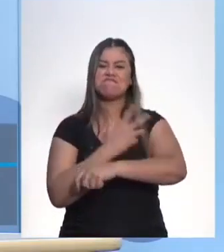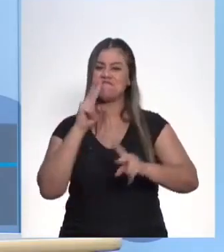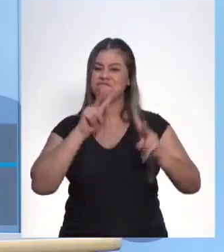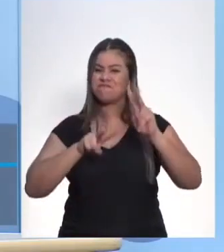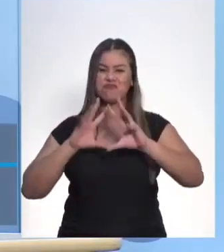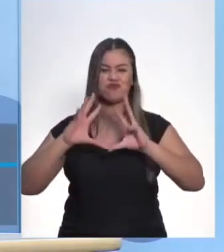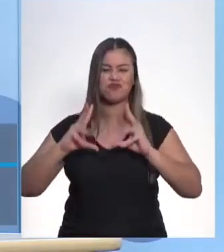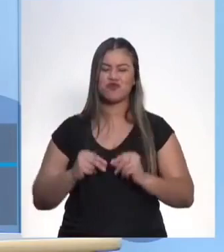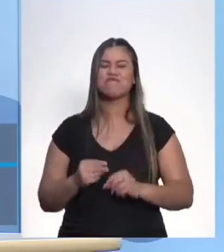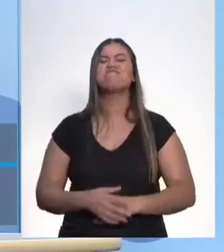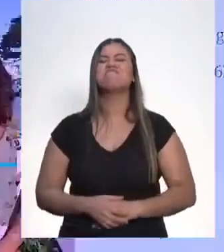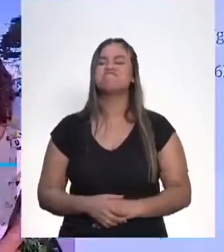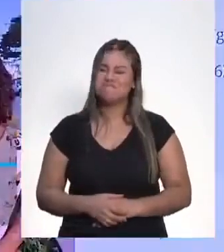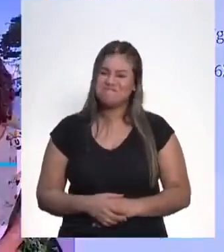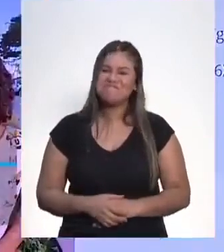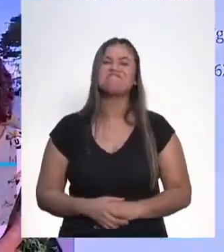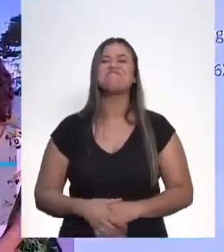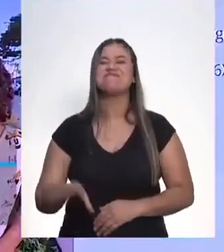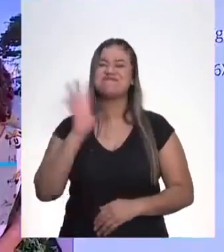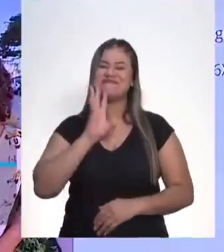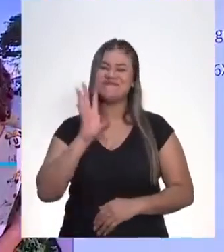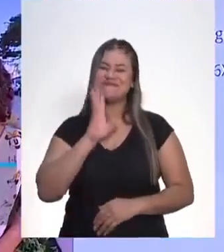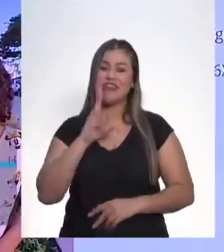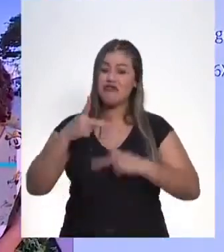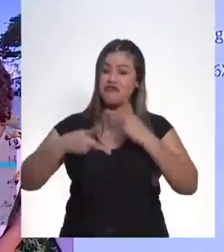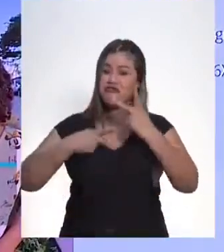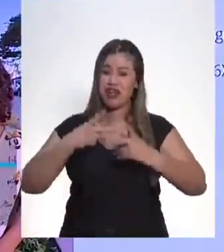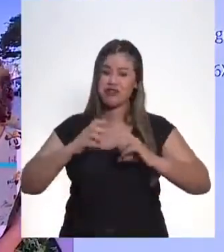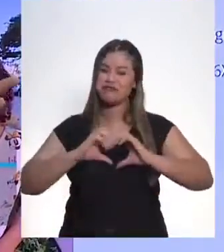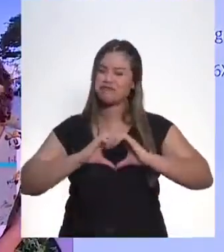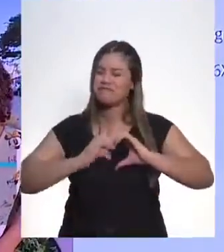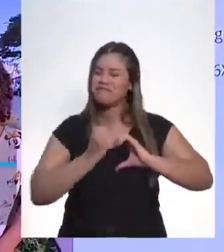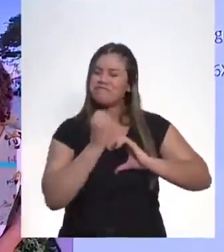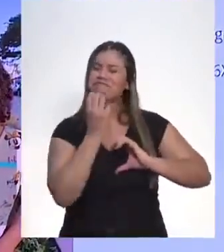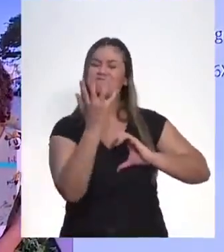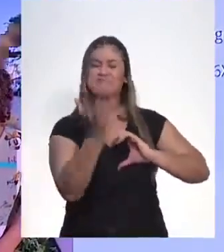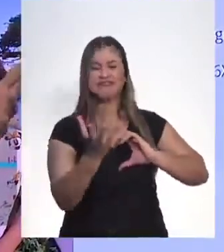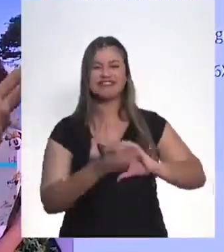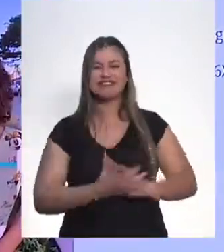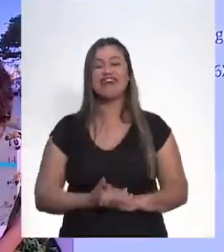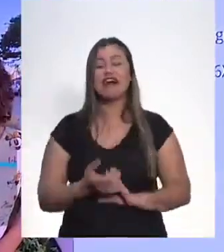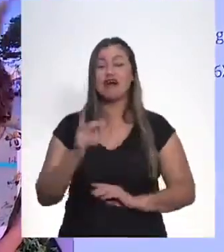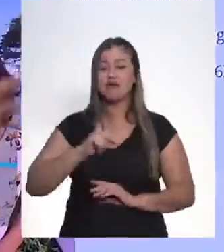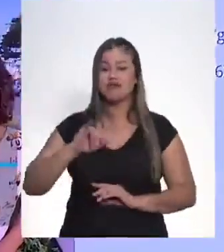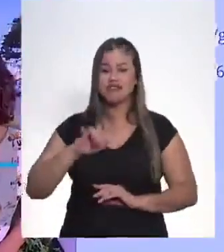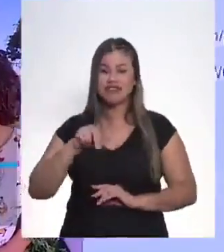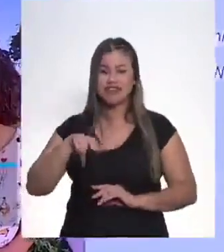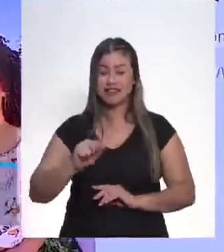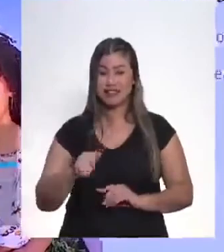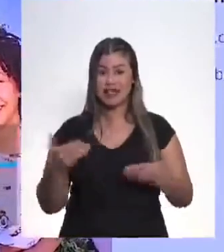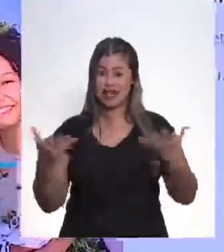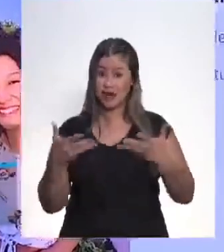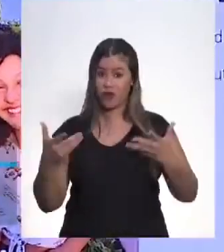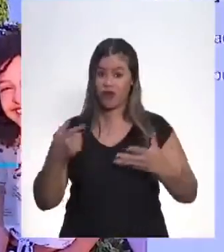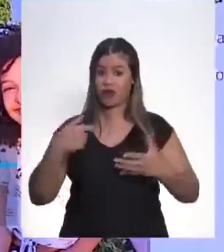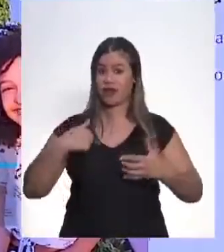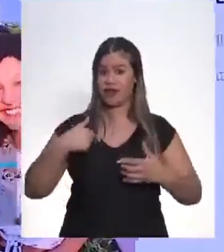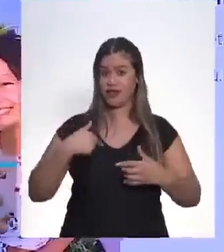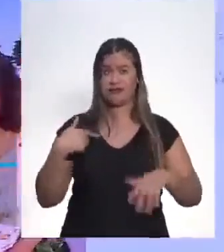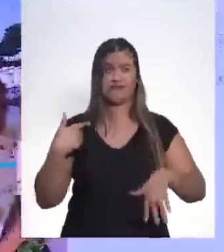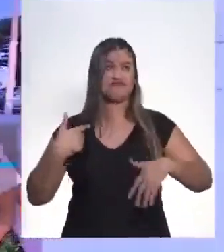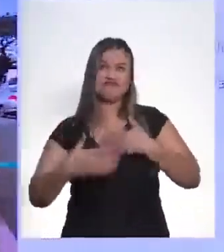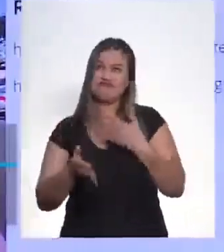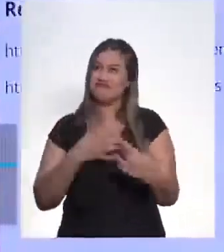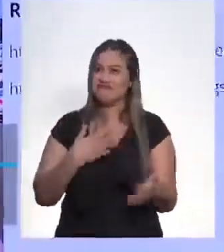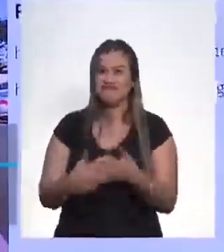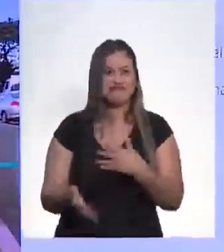nessa aula. Bem legal. Falou com o coração, professora Janaína. E olha, o professor Carlos Nery já está desenrolado mesmo,